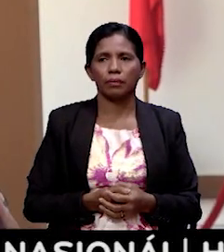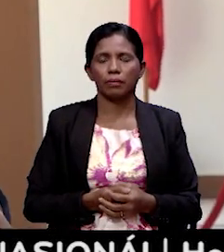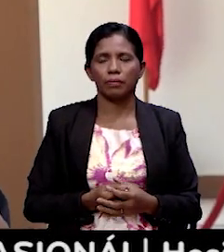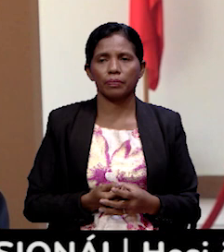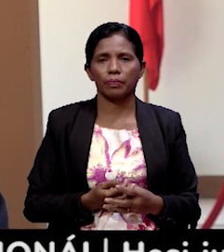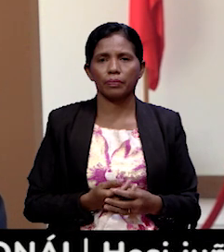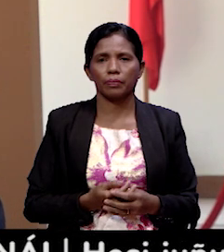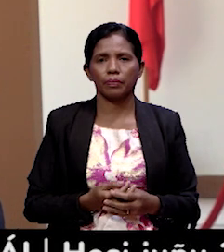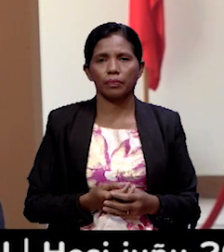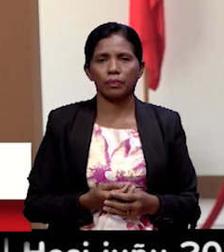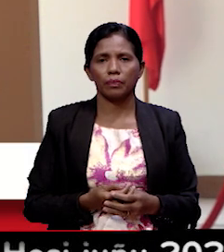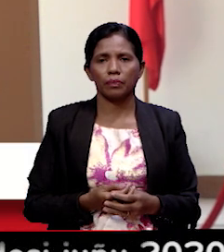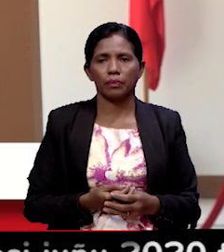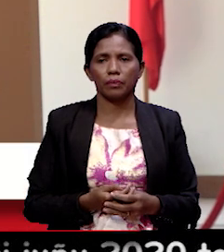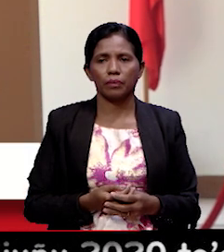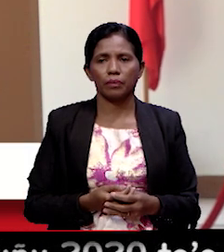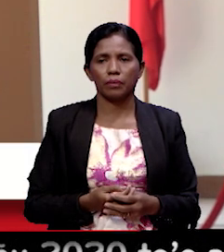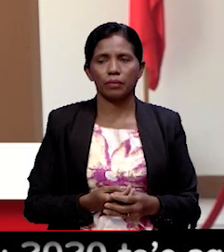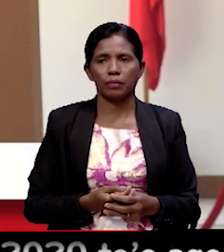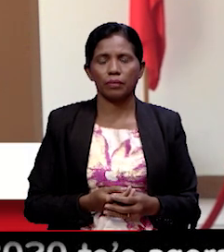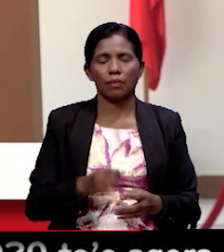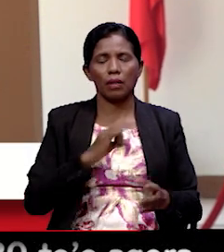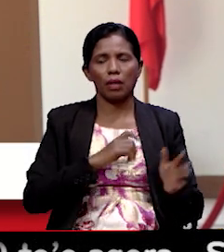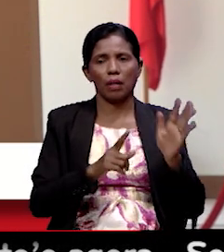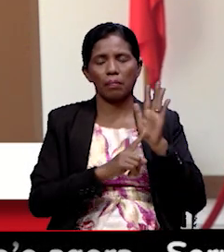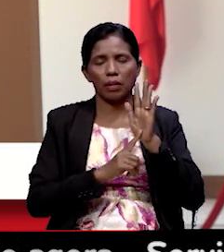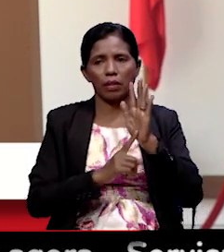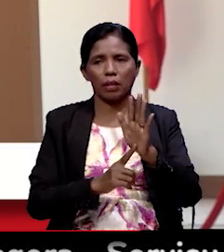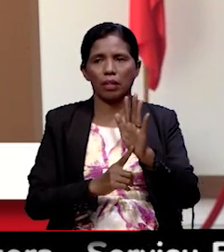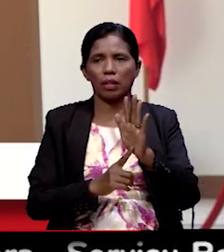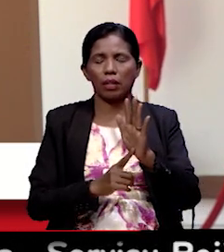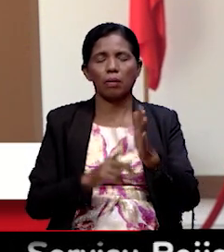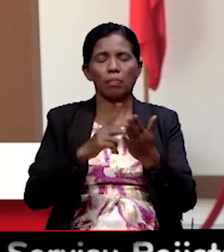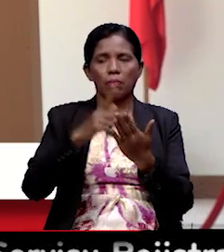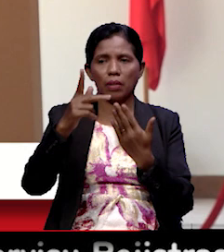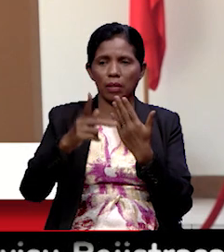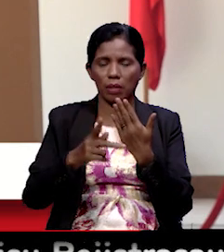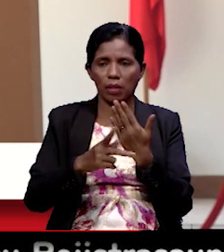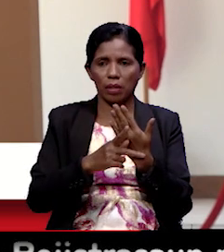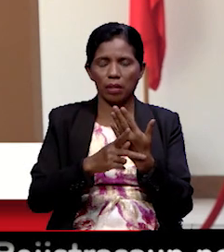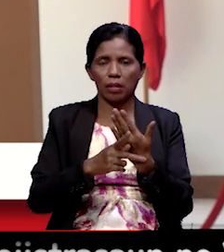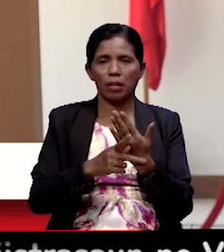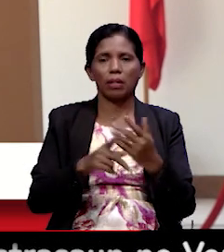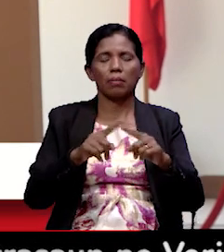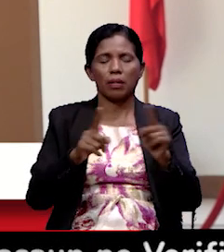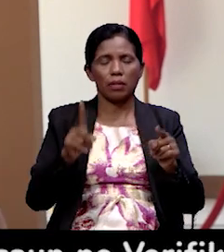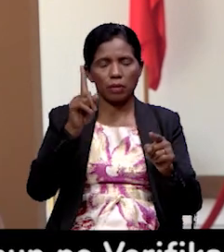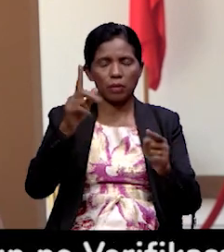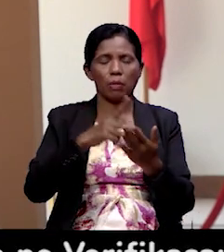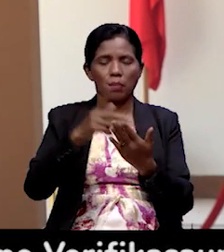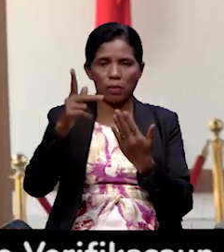amazing efforts. O Sr. Bernard Hall apresentação dos diversos programas que o World Bank apresenta, mas um dos programas